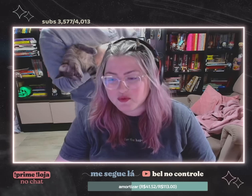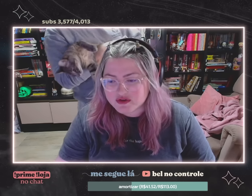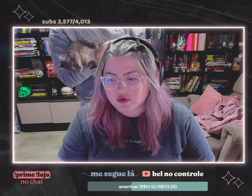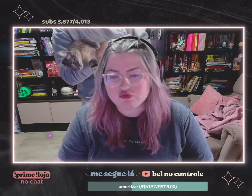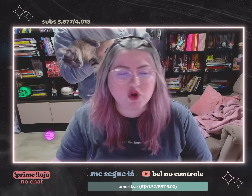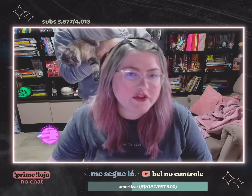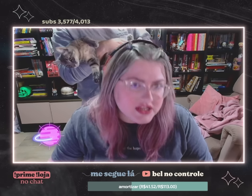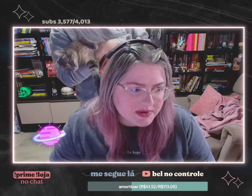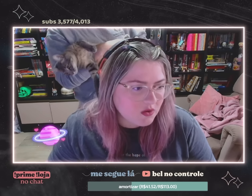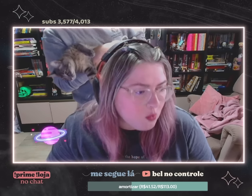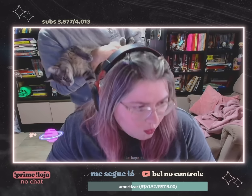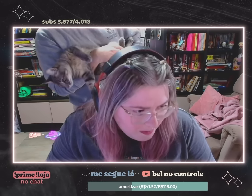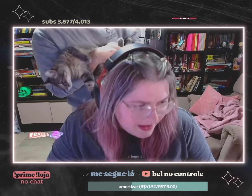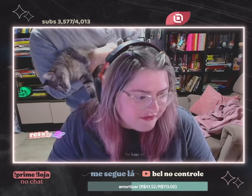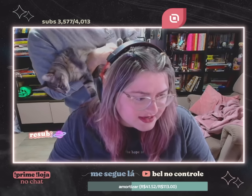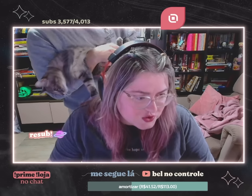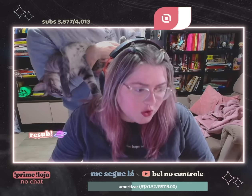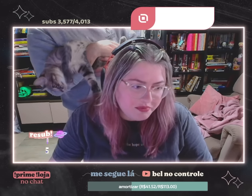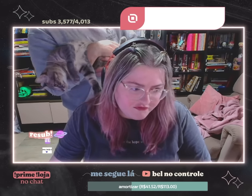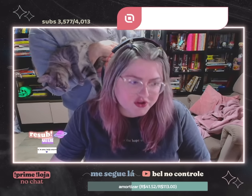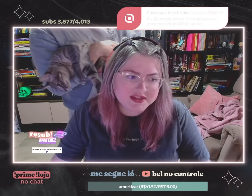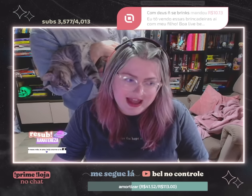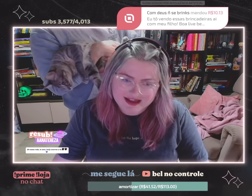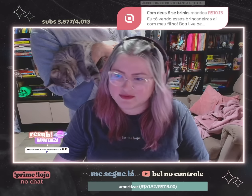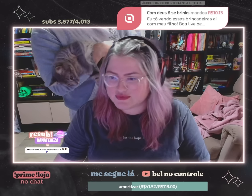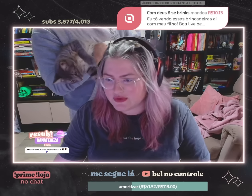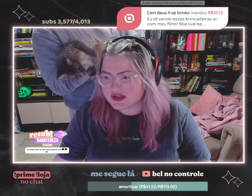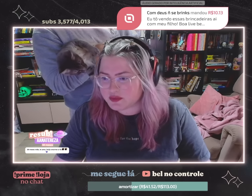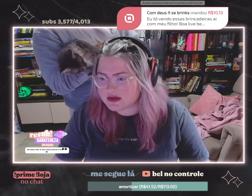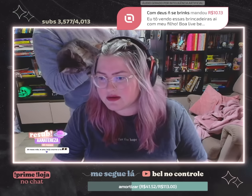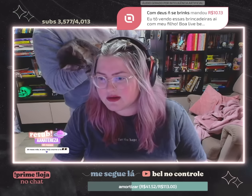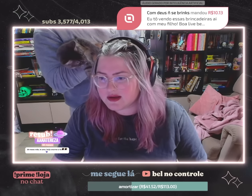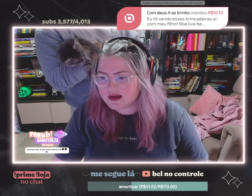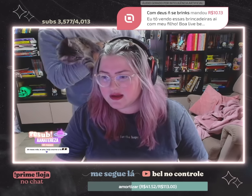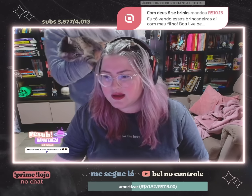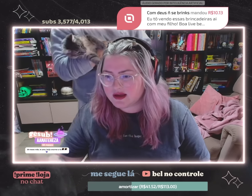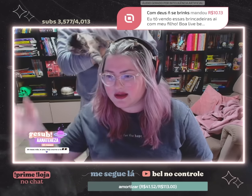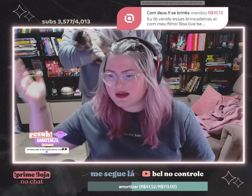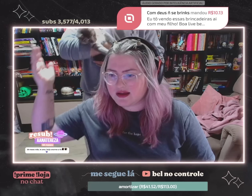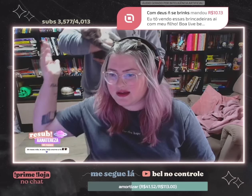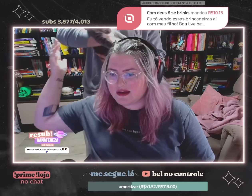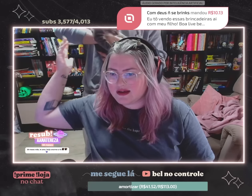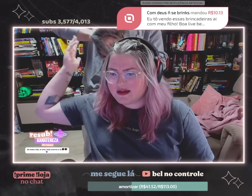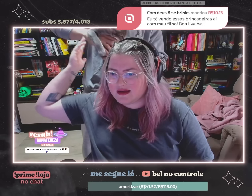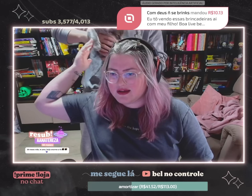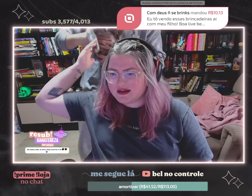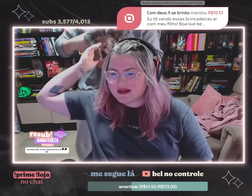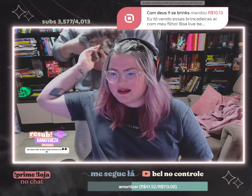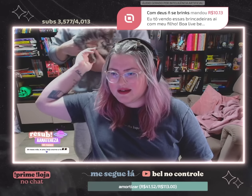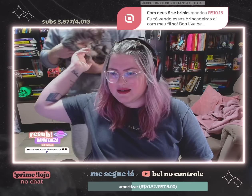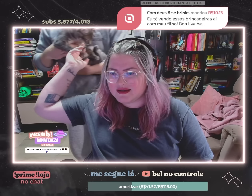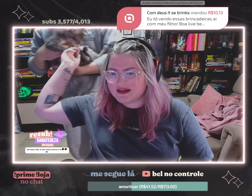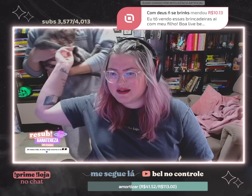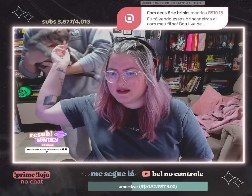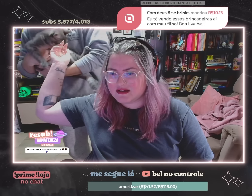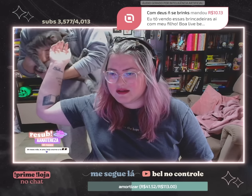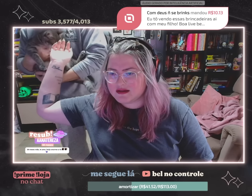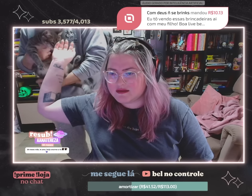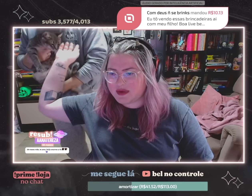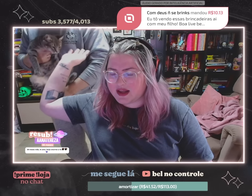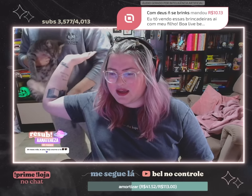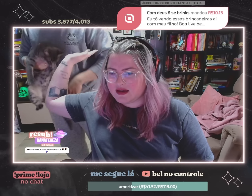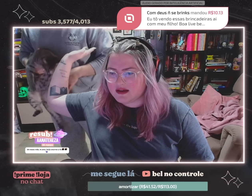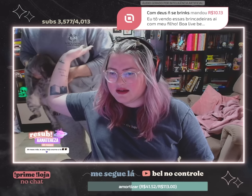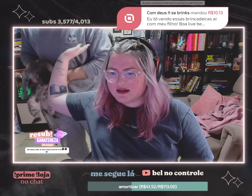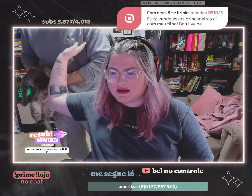algum com todo respeito alguma vez soube com deuzinho brins mandou R 10,13 eu tô vendo essas brincadeiras